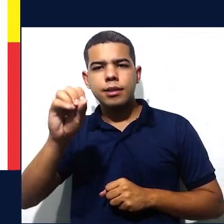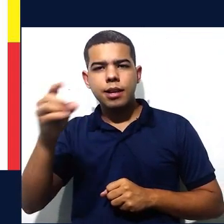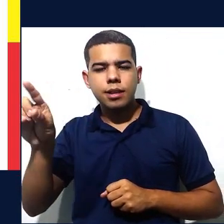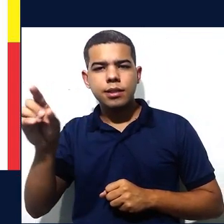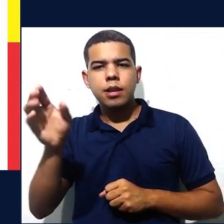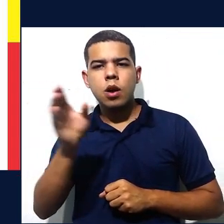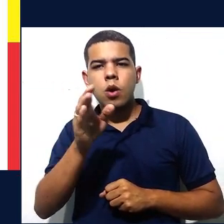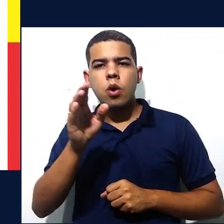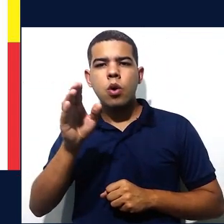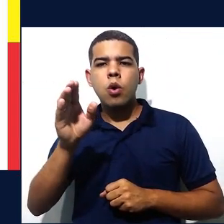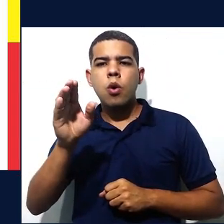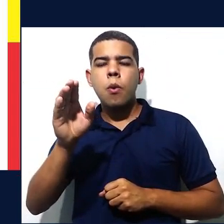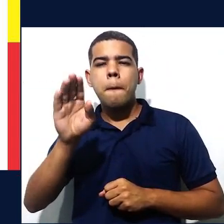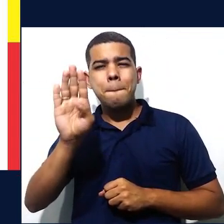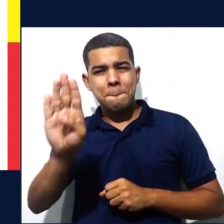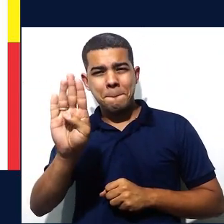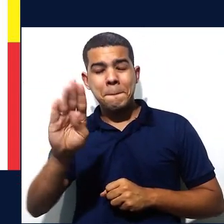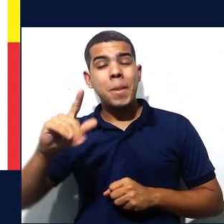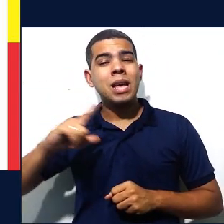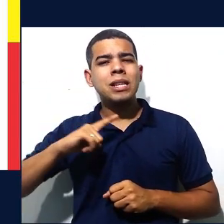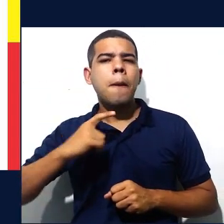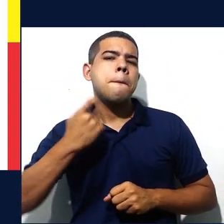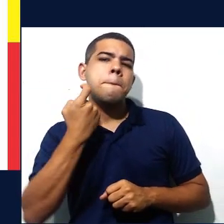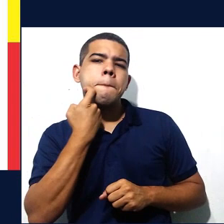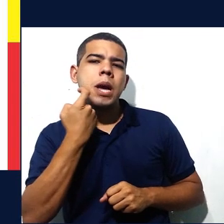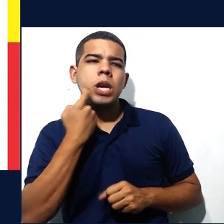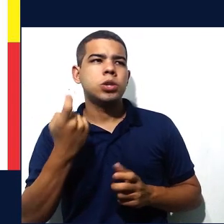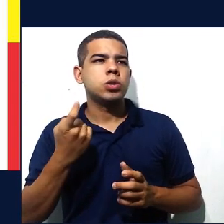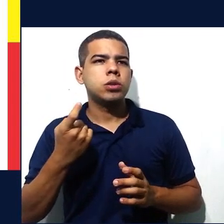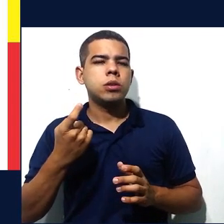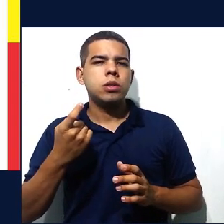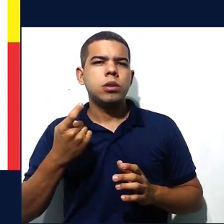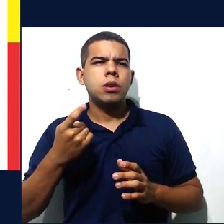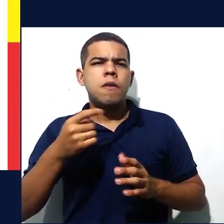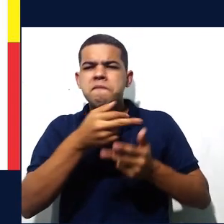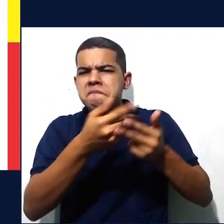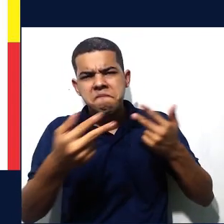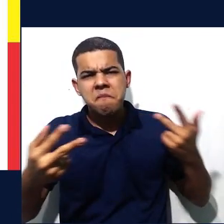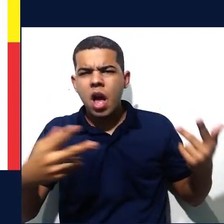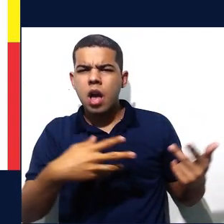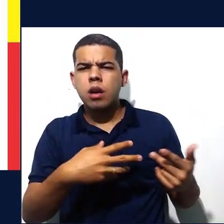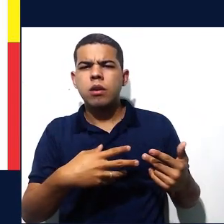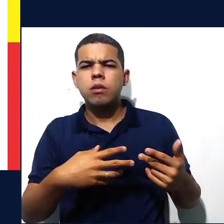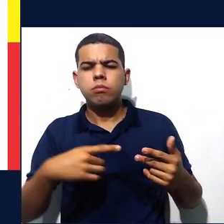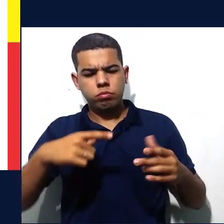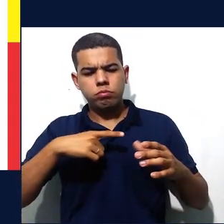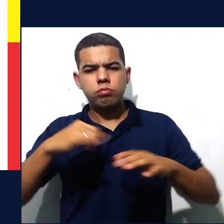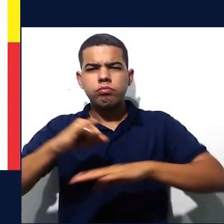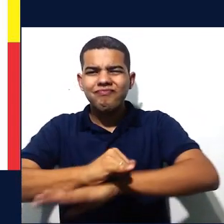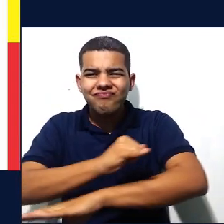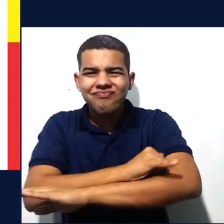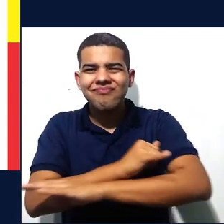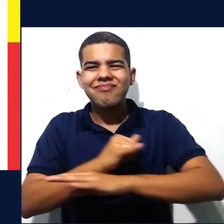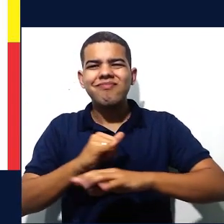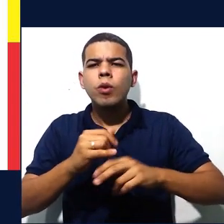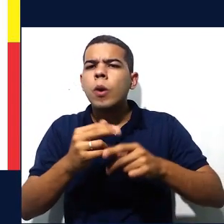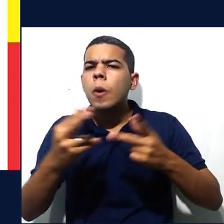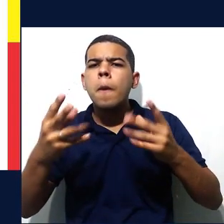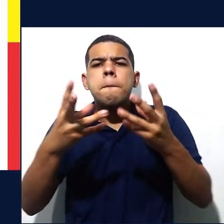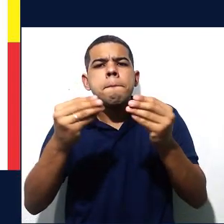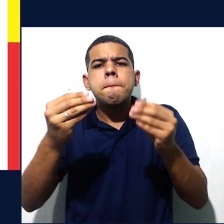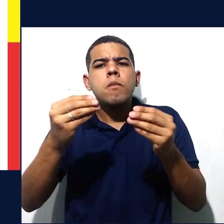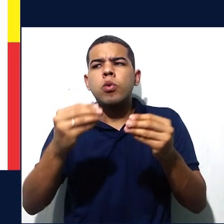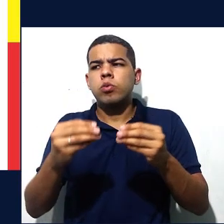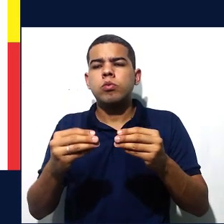como camarões, caranguejos, anfíbios e outros animais, durante o seu estágio principalmente inicial